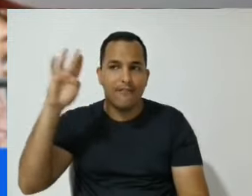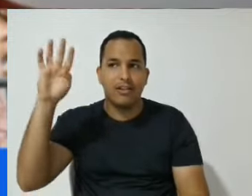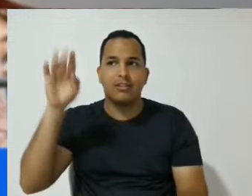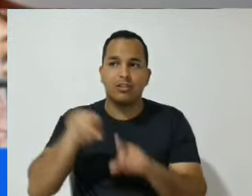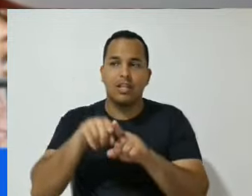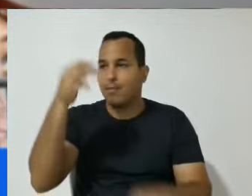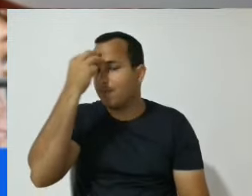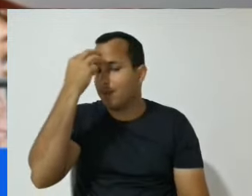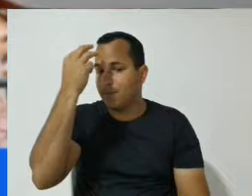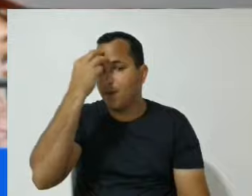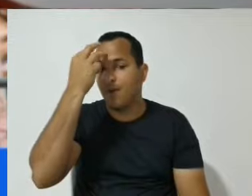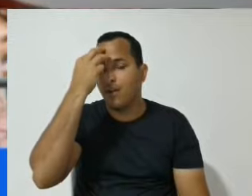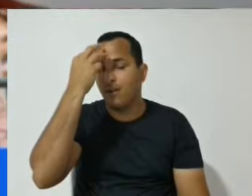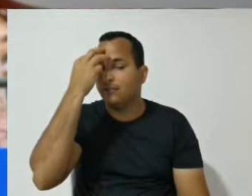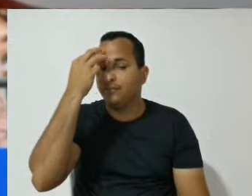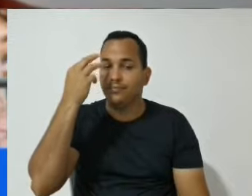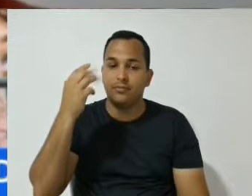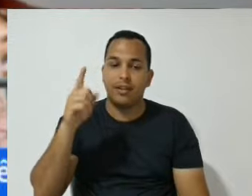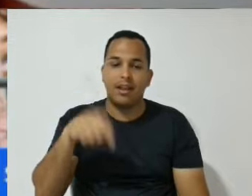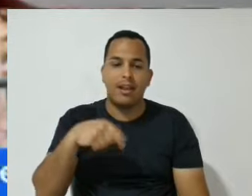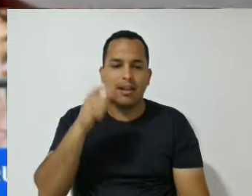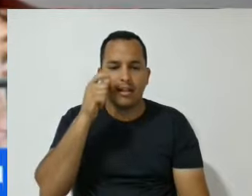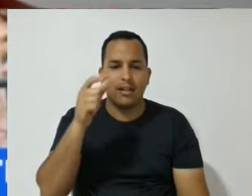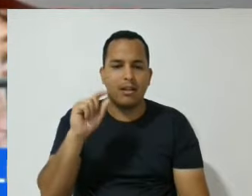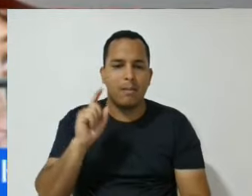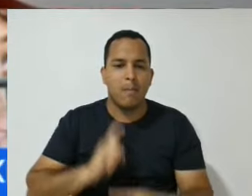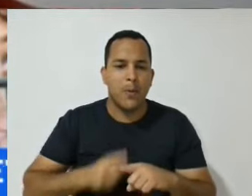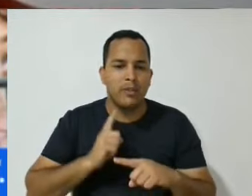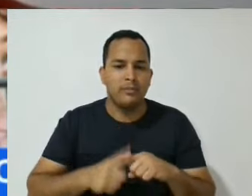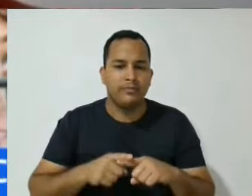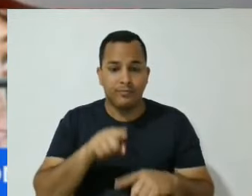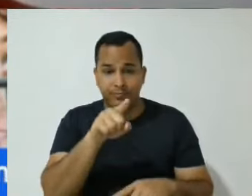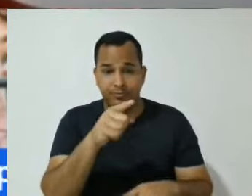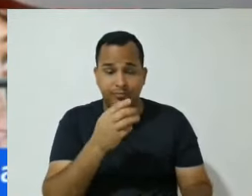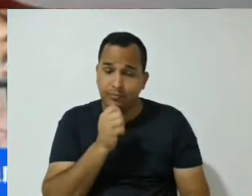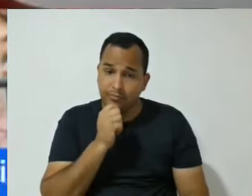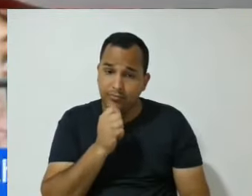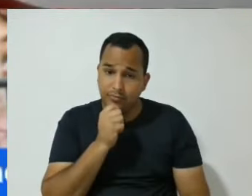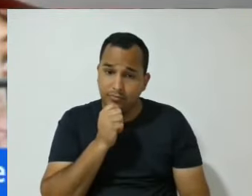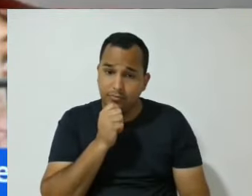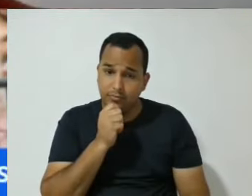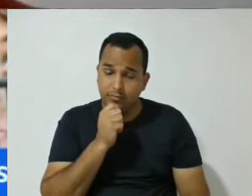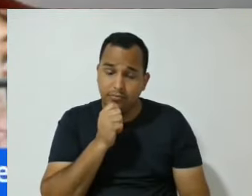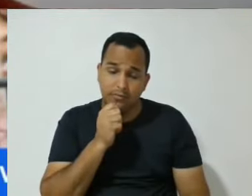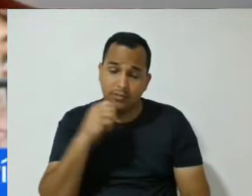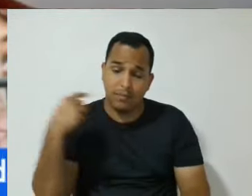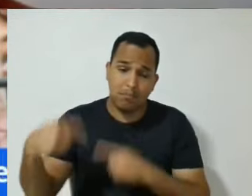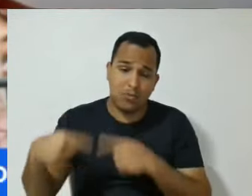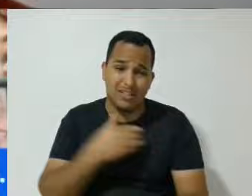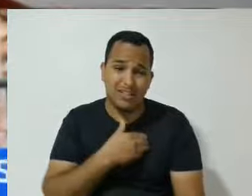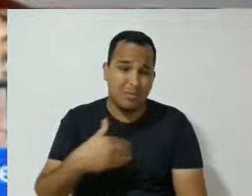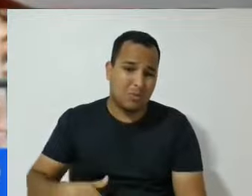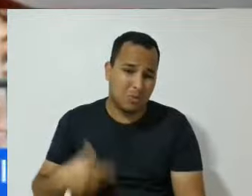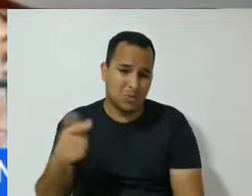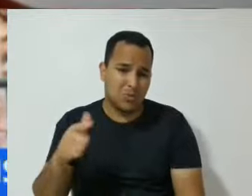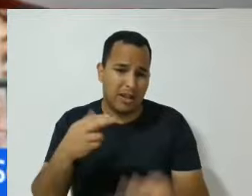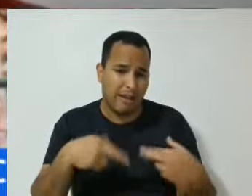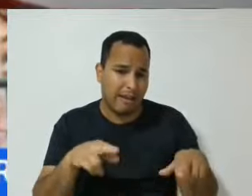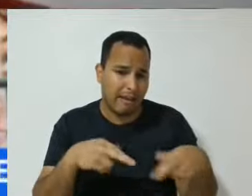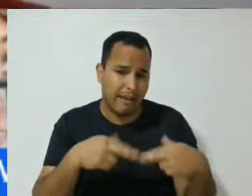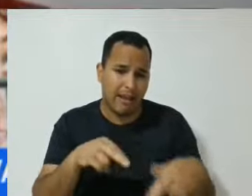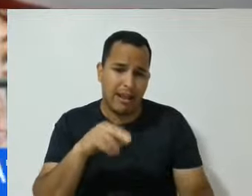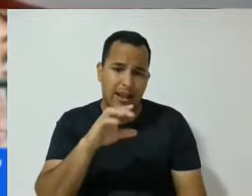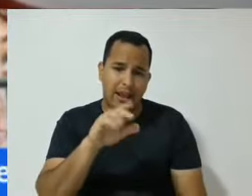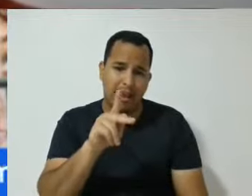muito interessante, porque uma que você ainda não tinha tantas políticas públicas, tantas creches, o mês, né? E os